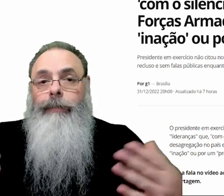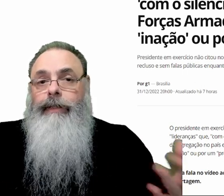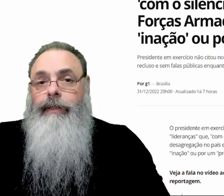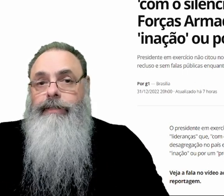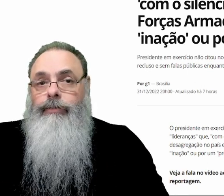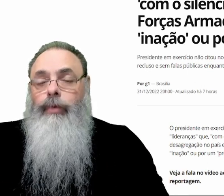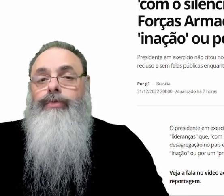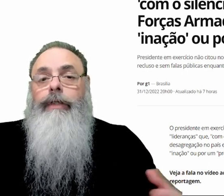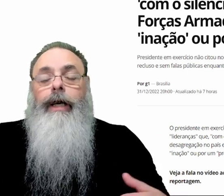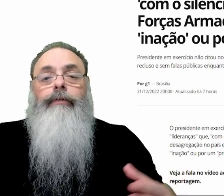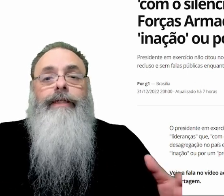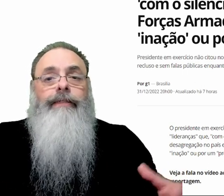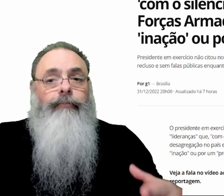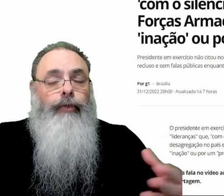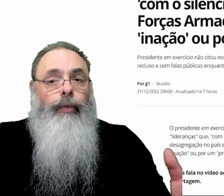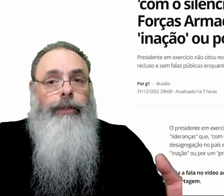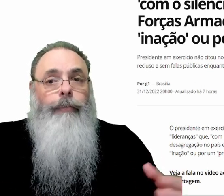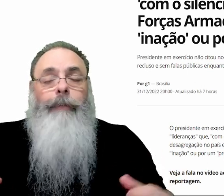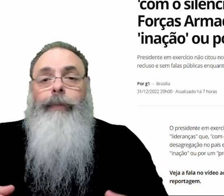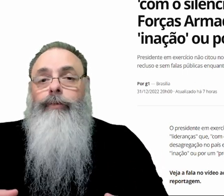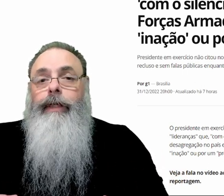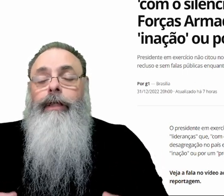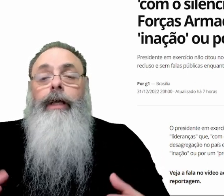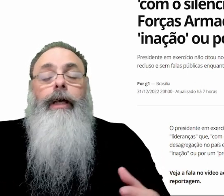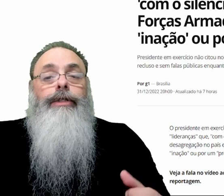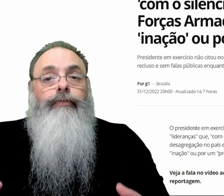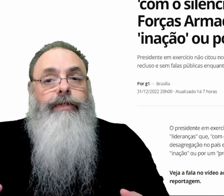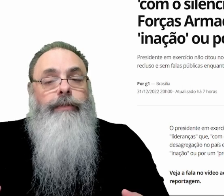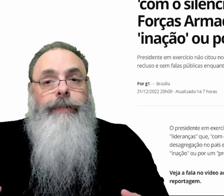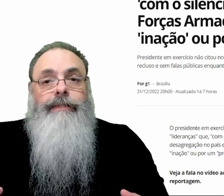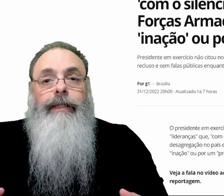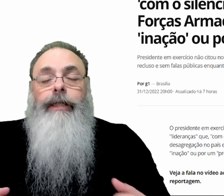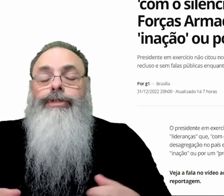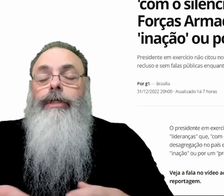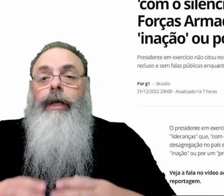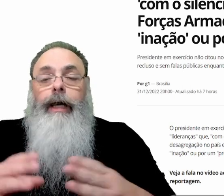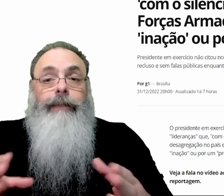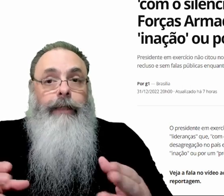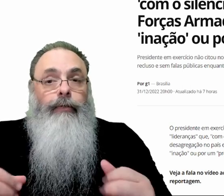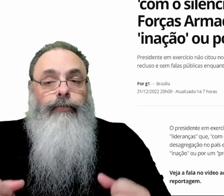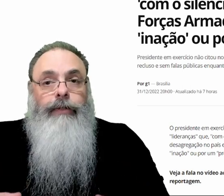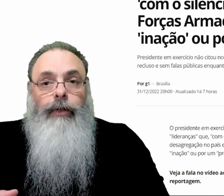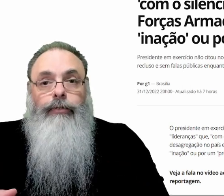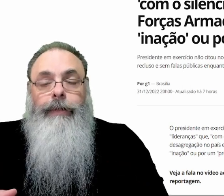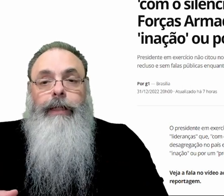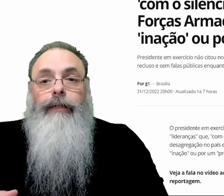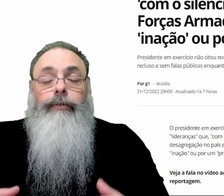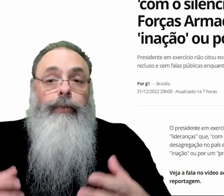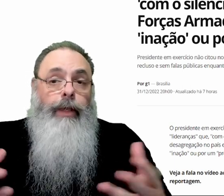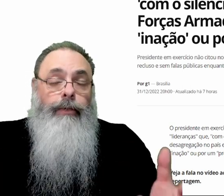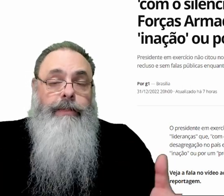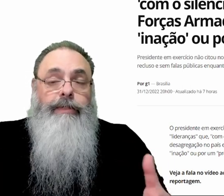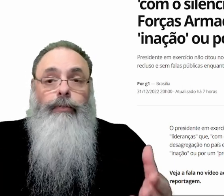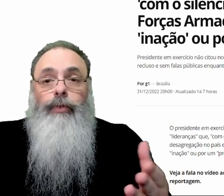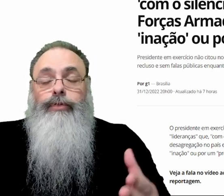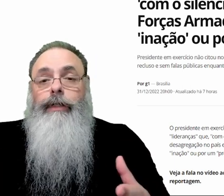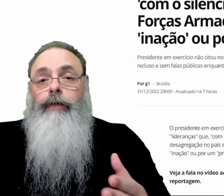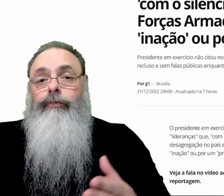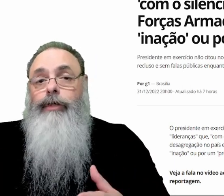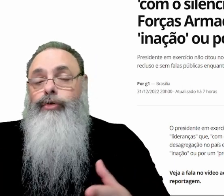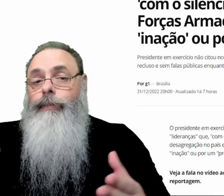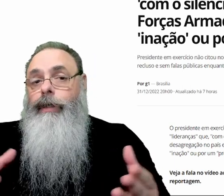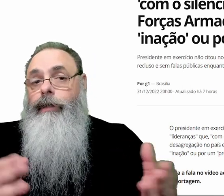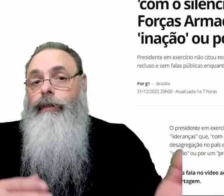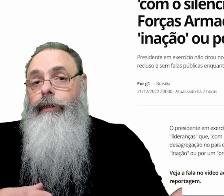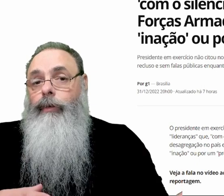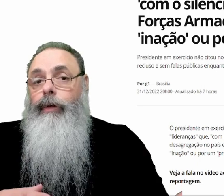comprometesse Bolsonaro, né? Sempre ficou ali no papel dele de vice-presidente até o final do mandato. E o que aconteceu? O Bolsonaro